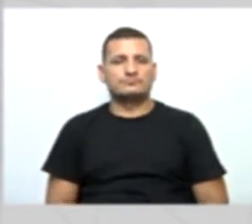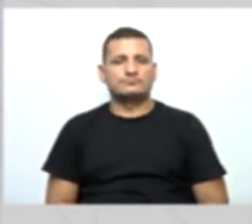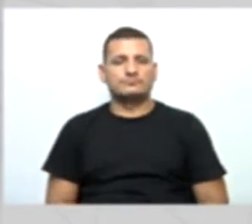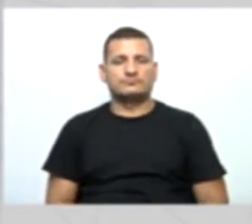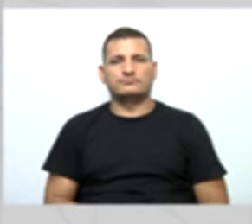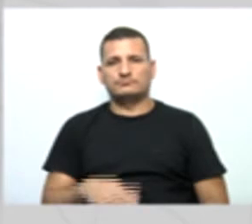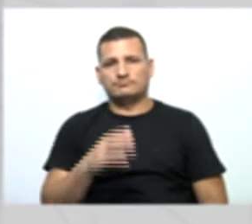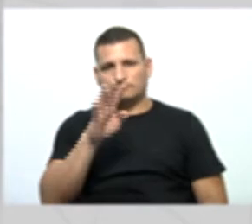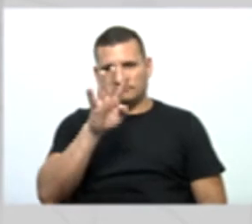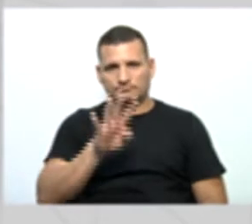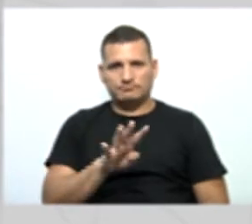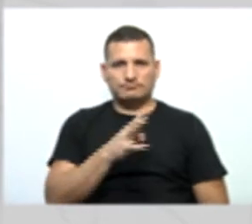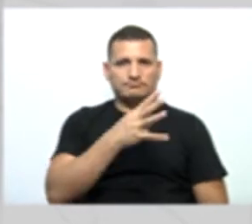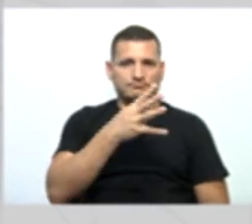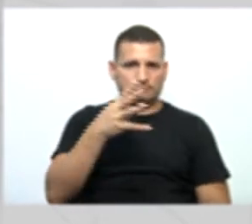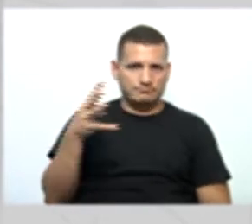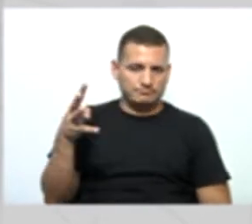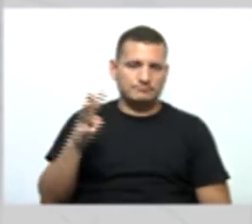tabelinha, ok?